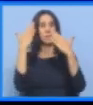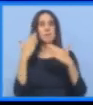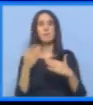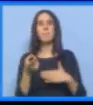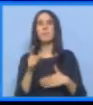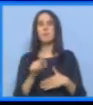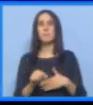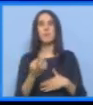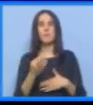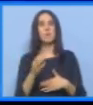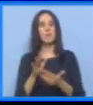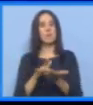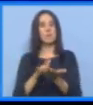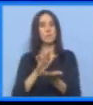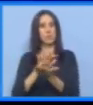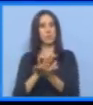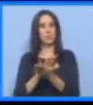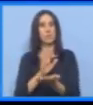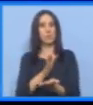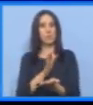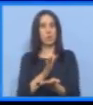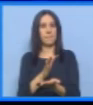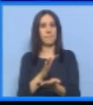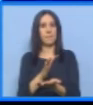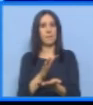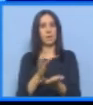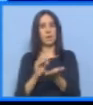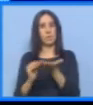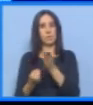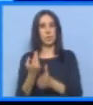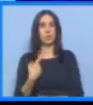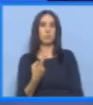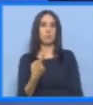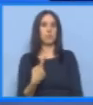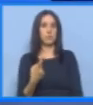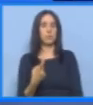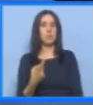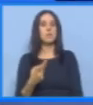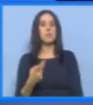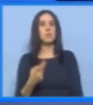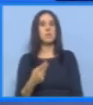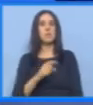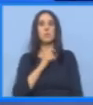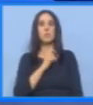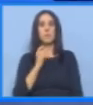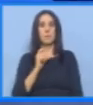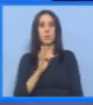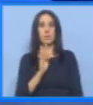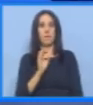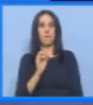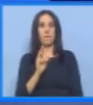também publicaram já um livro da nossa autoria, de nós os dois, do Padre